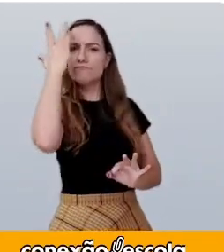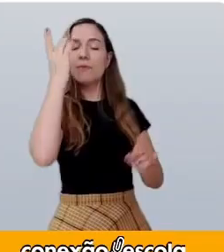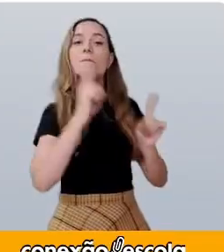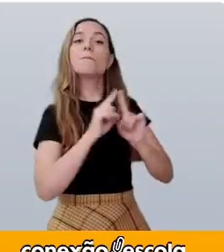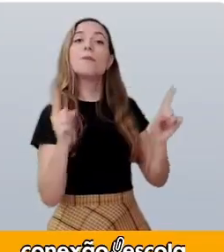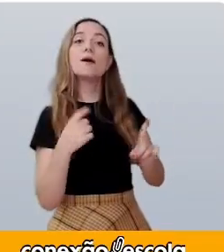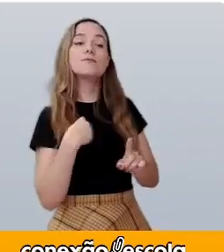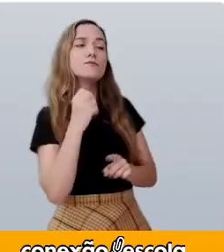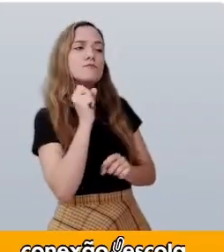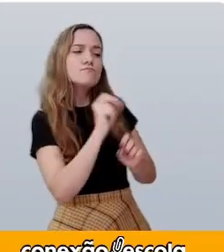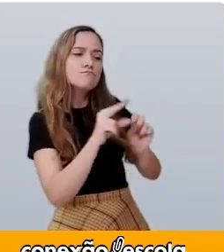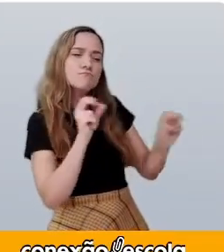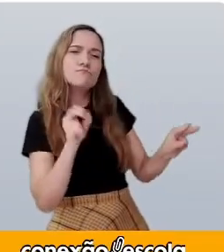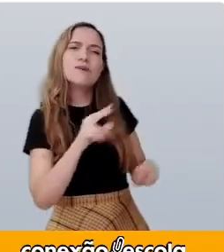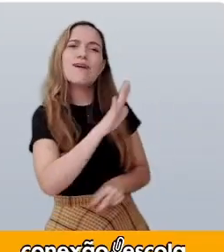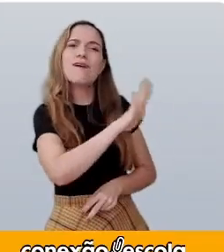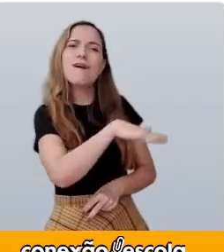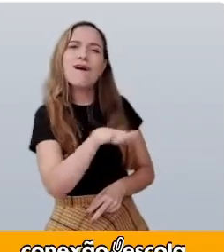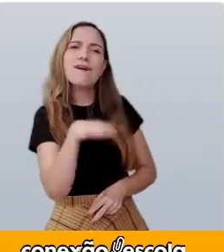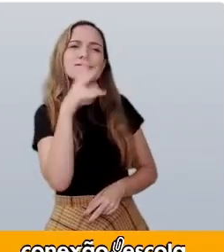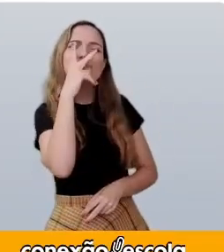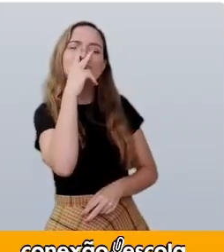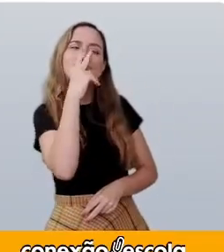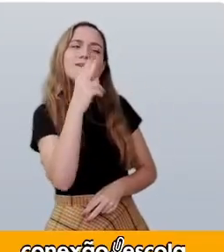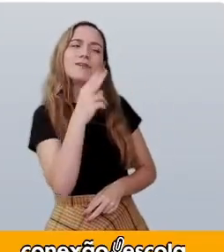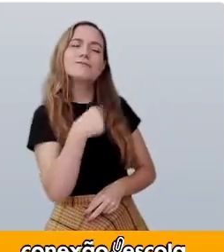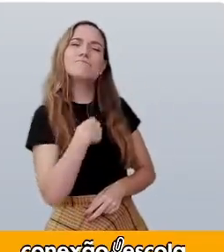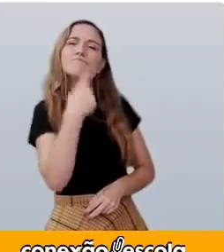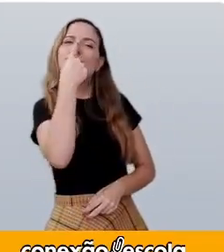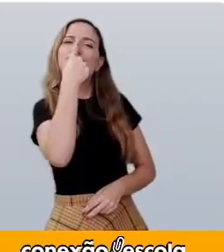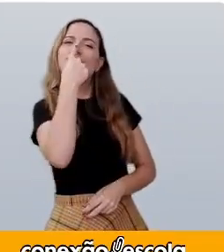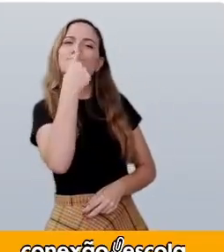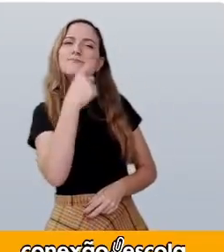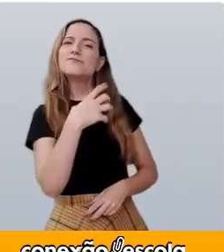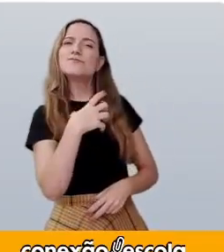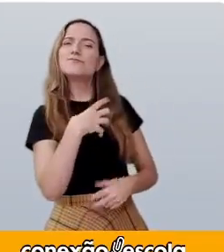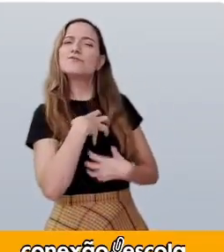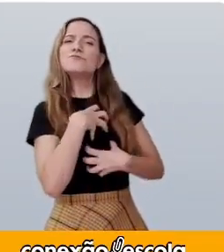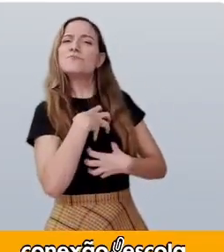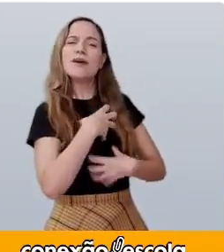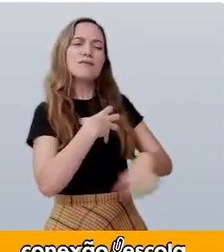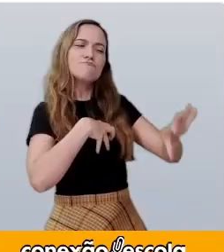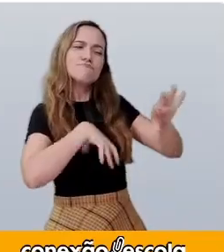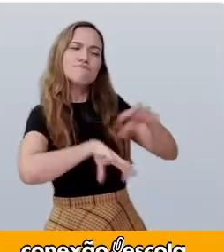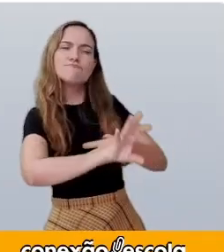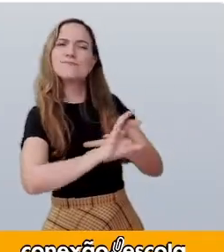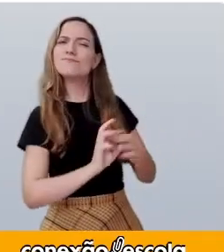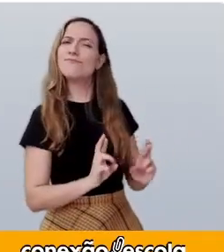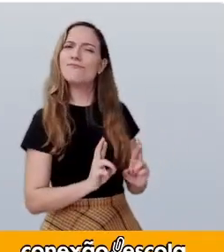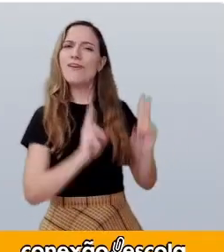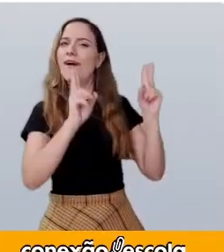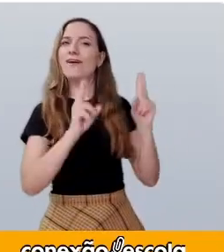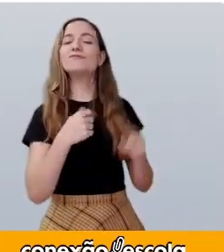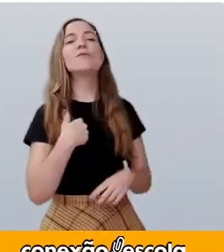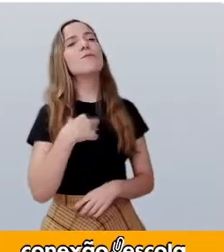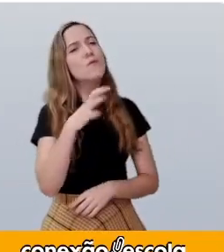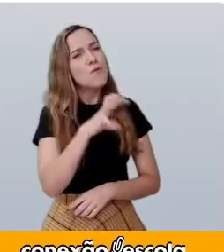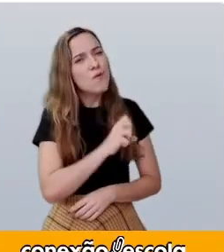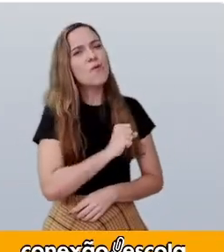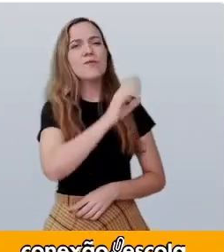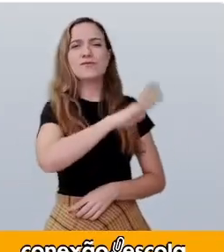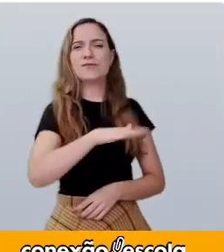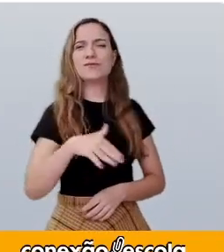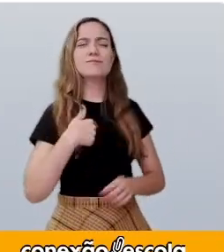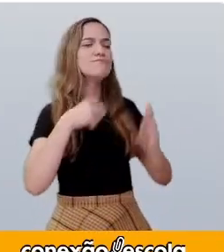criança uma afetividade diferente. Eu gosto de criança, eu respeito